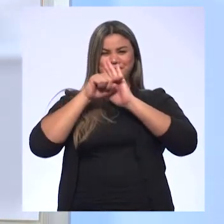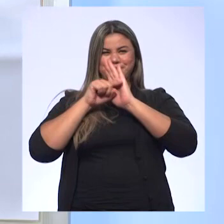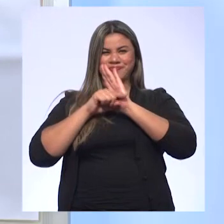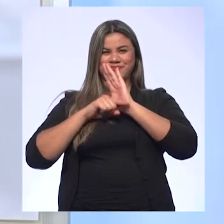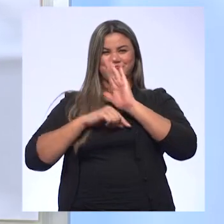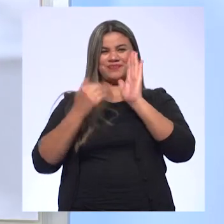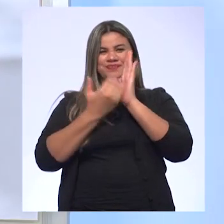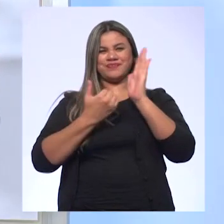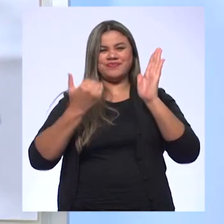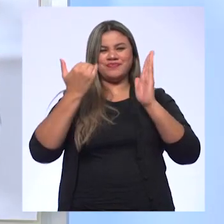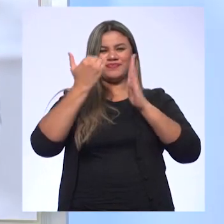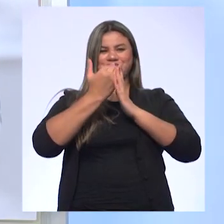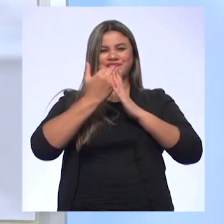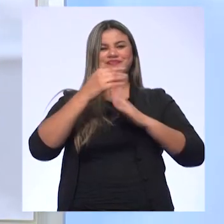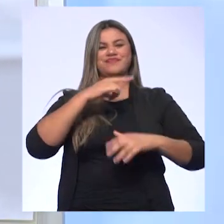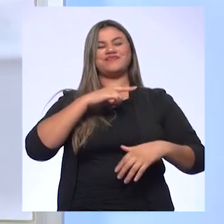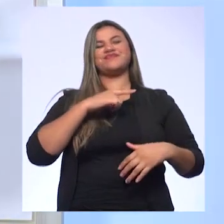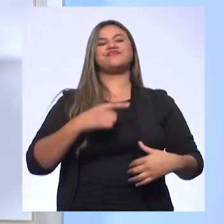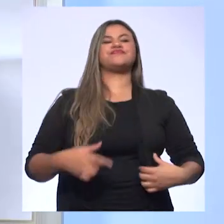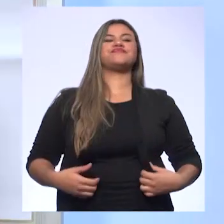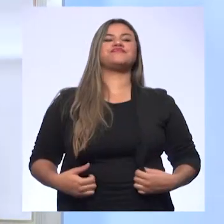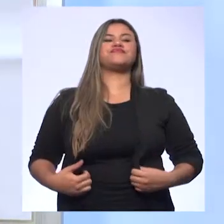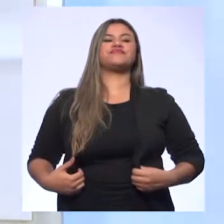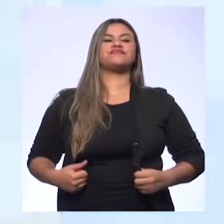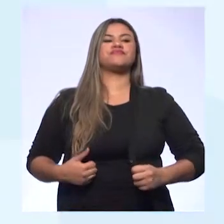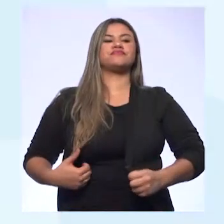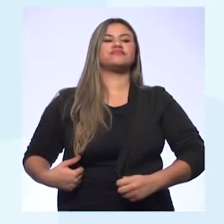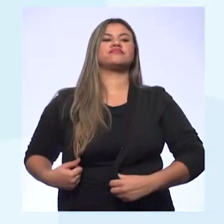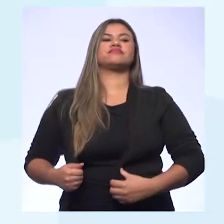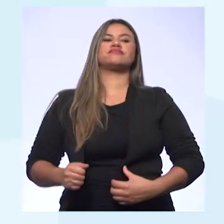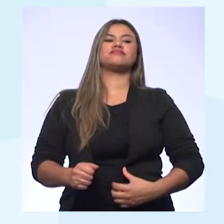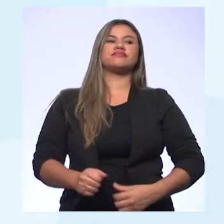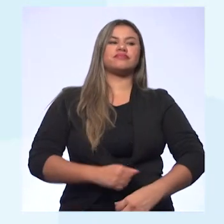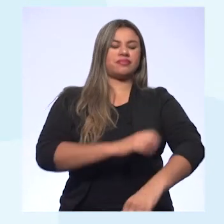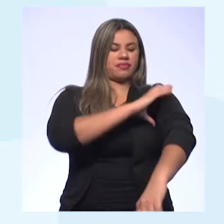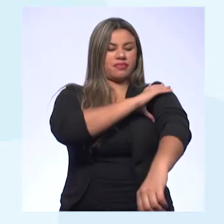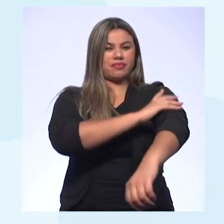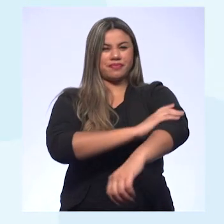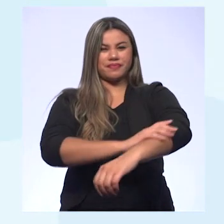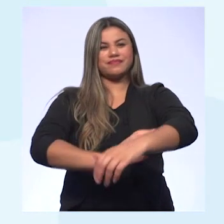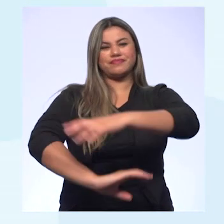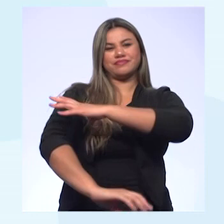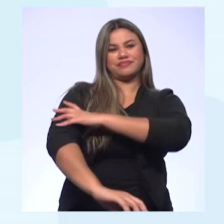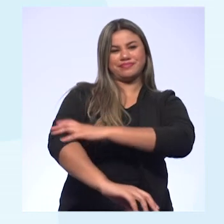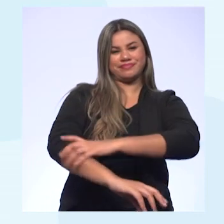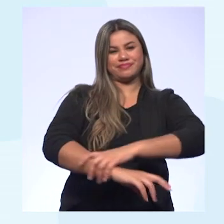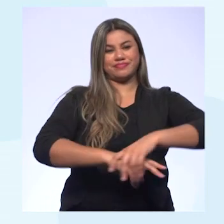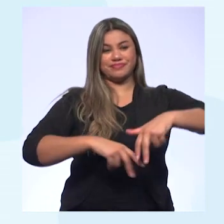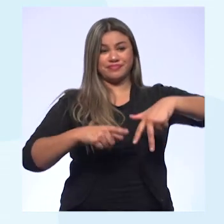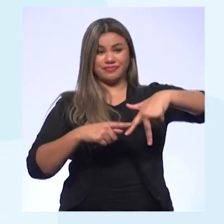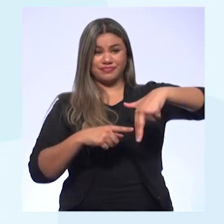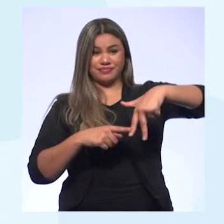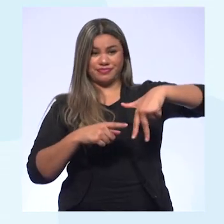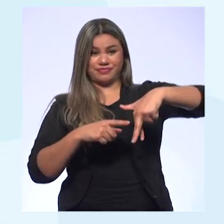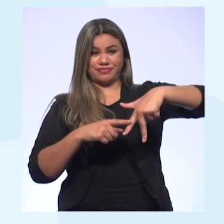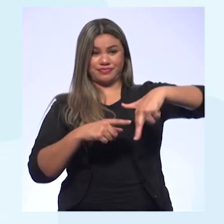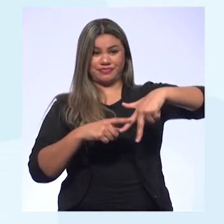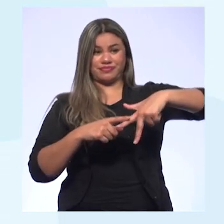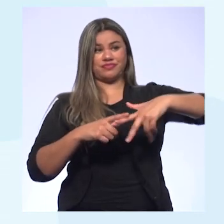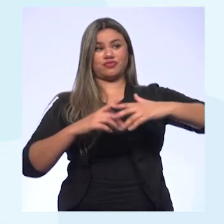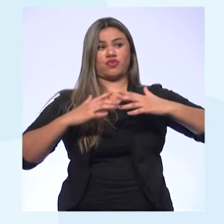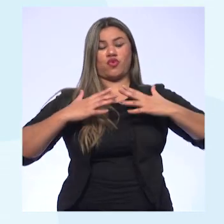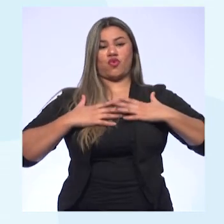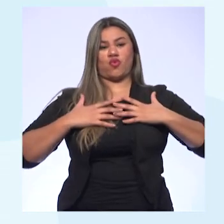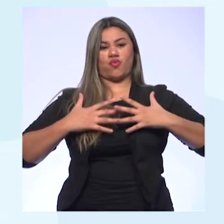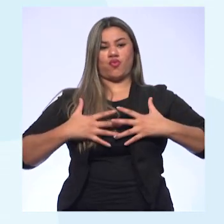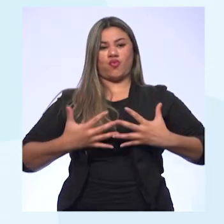mais de cima aqui do corpo humano. Tem o dos membros também, do braço, da perna, não é verdade? E das paredes do tórax